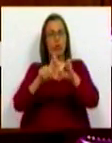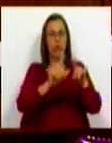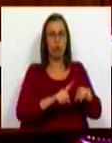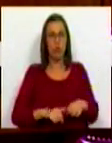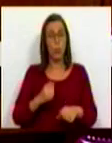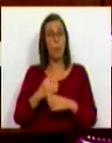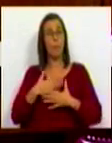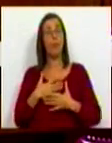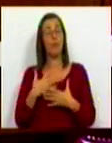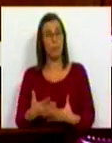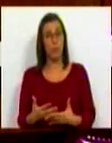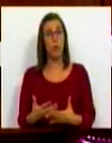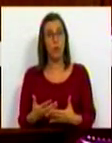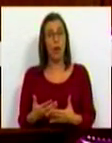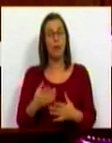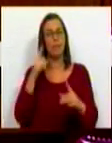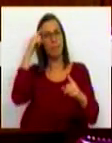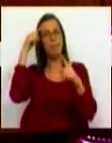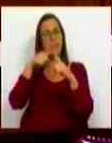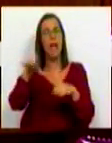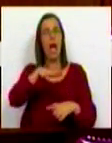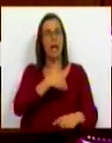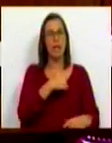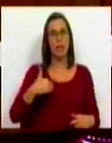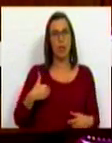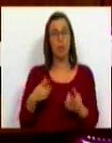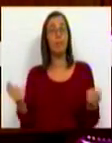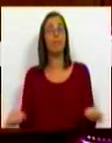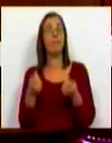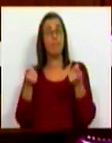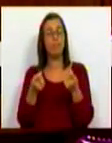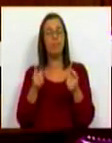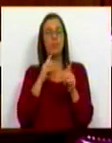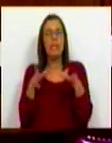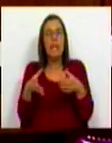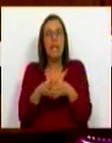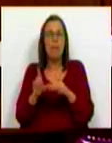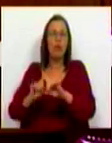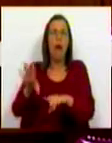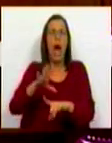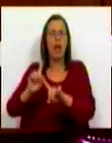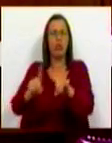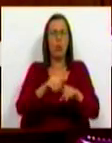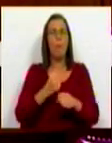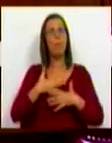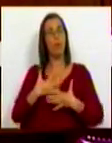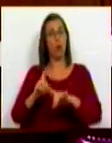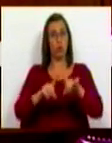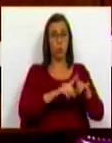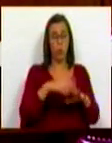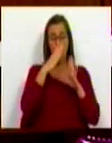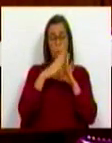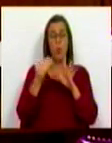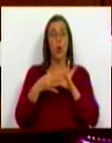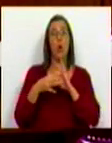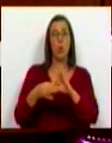atos profissionais no setor da saúde, promovendo o conceito de equipas multidisciplinares e modelos de